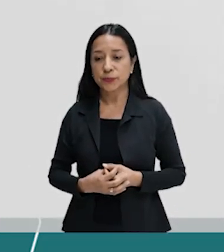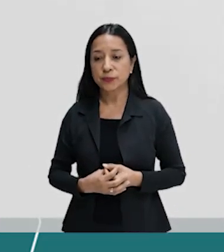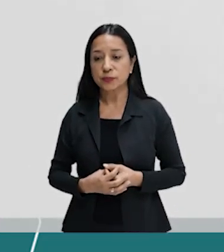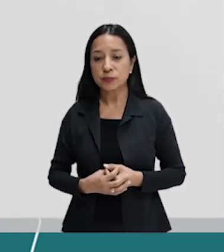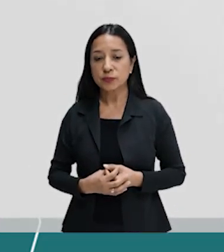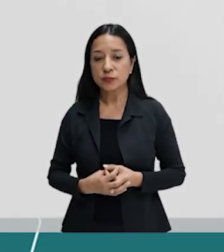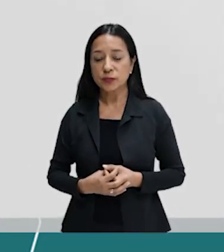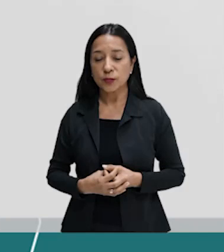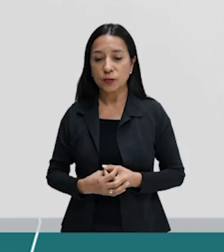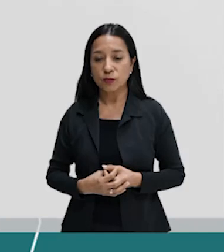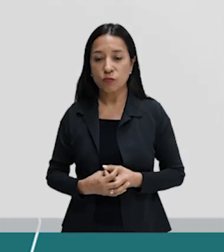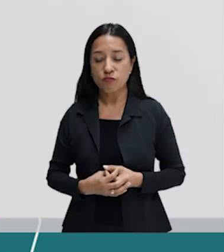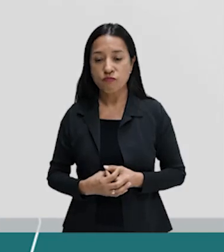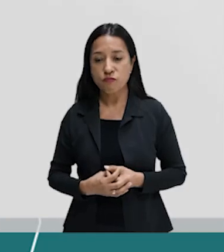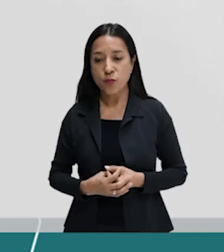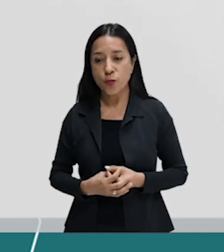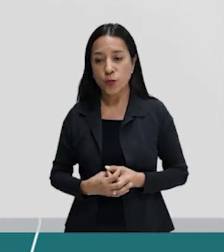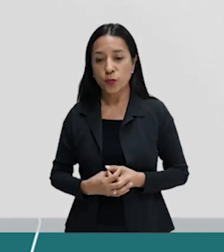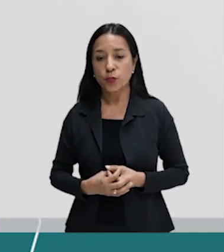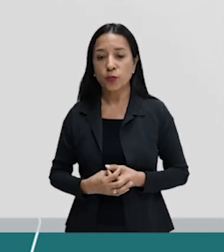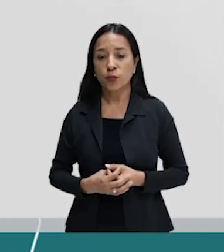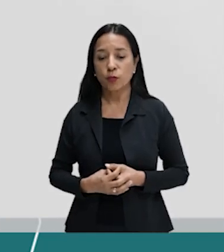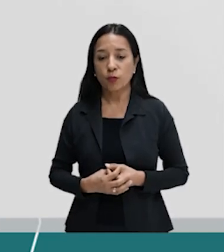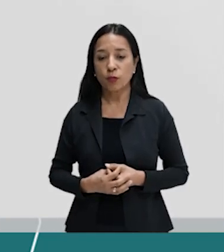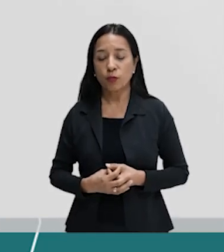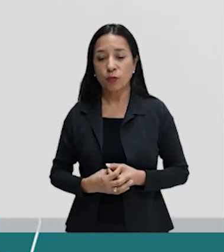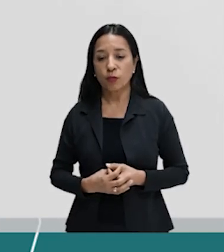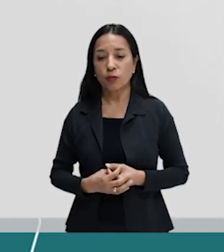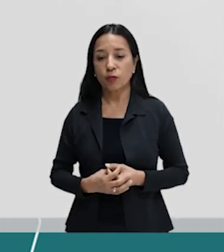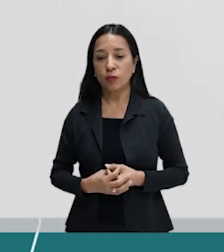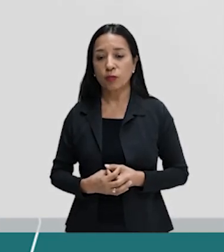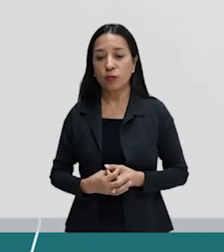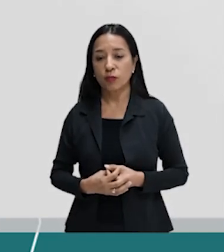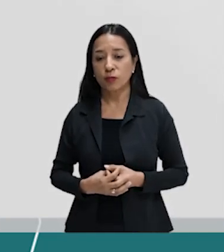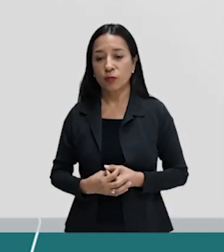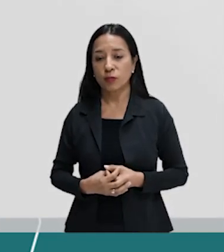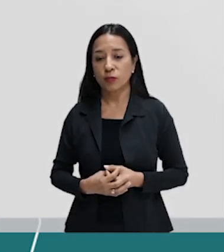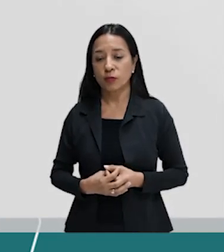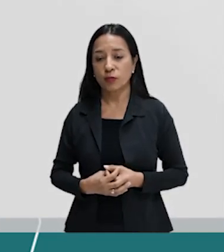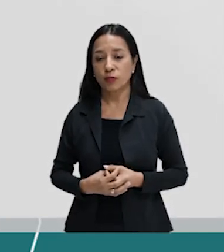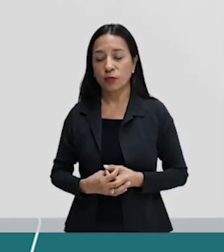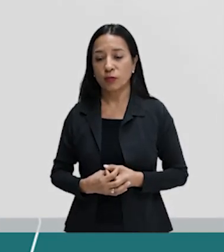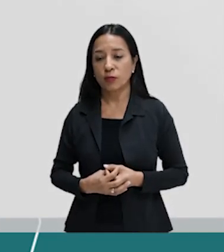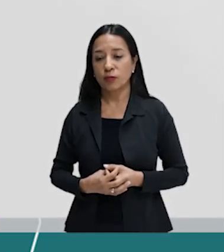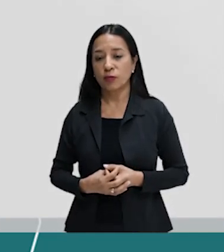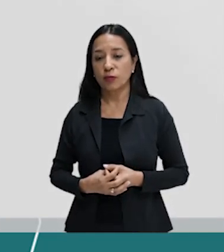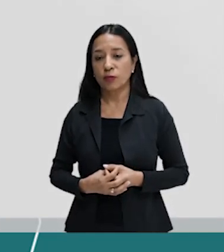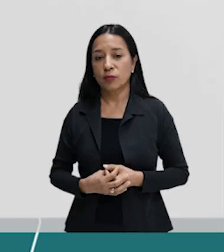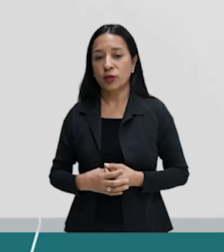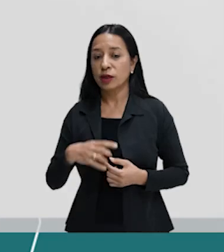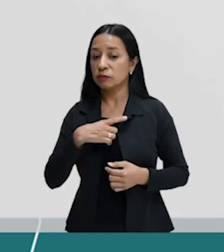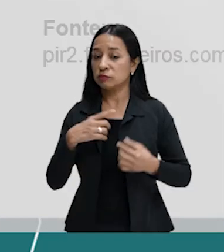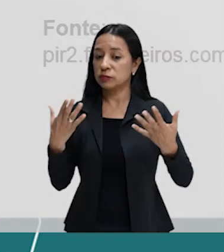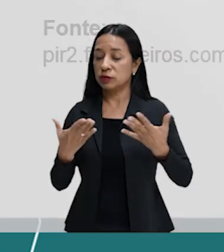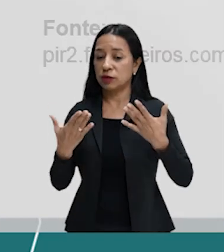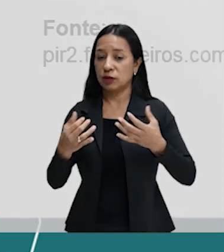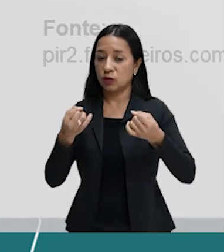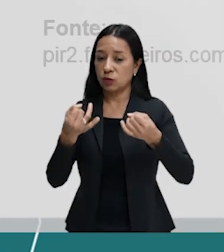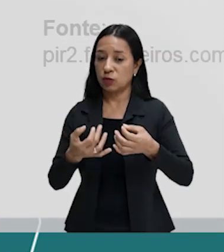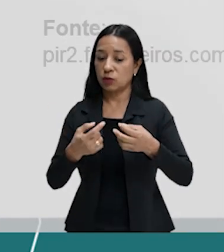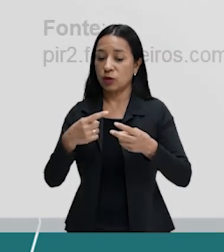bolsas mesodérmicas, que se formam originalmente ligados ao arquêntero. Aí a gente vai ter